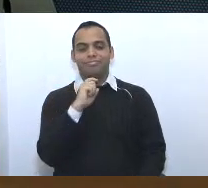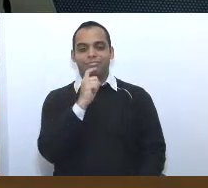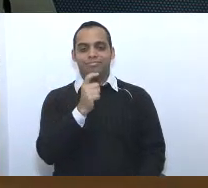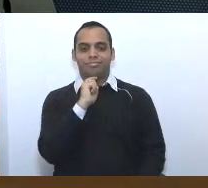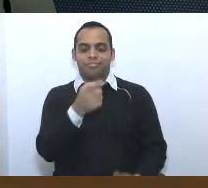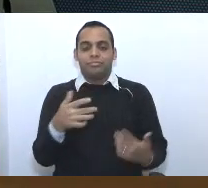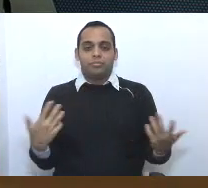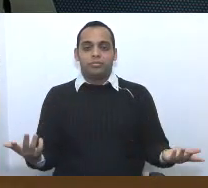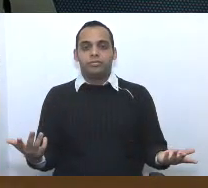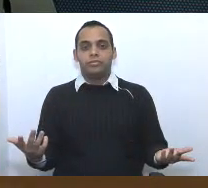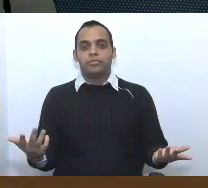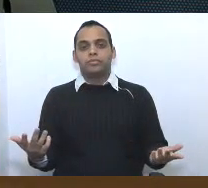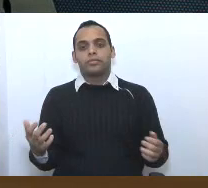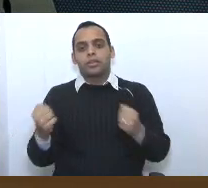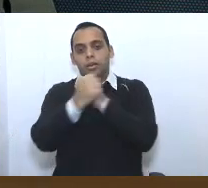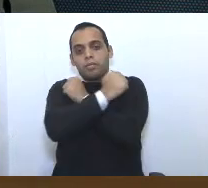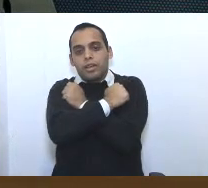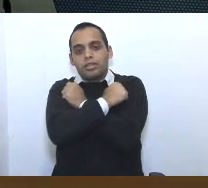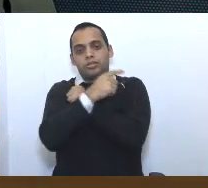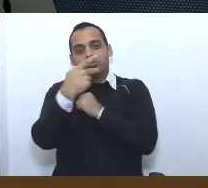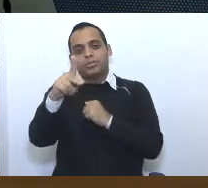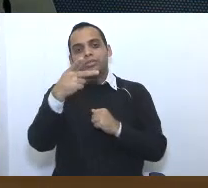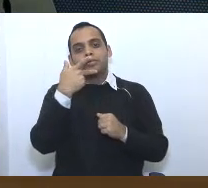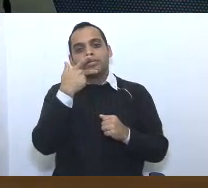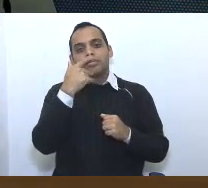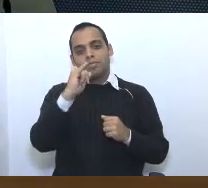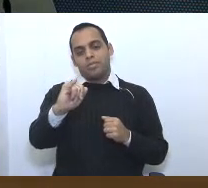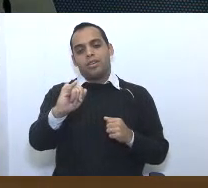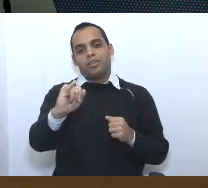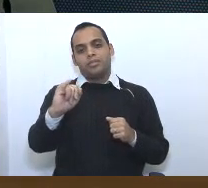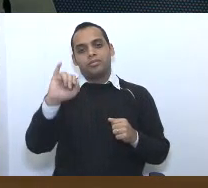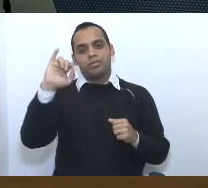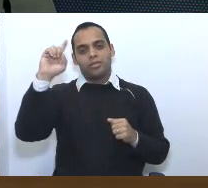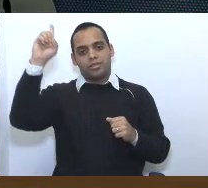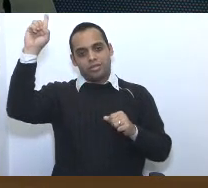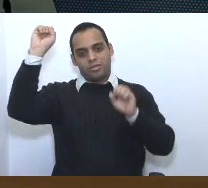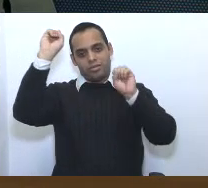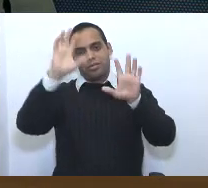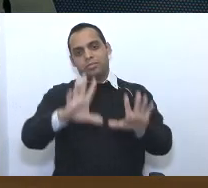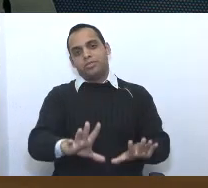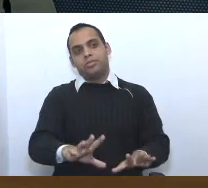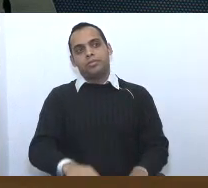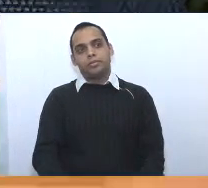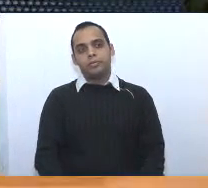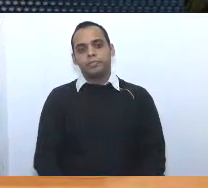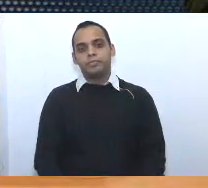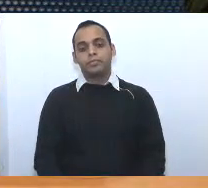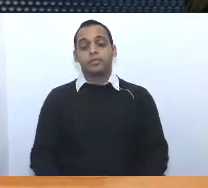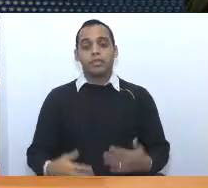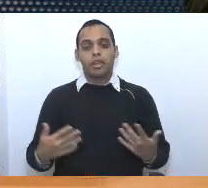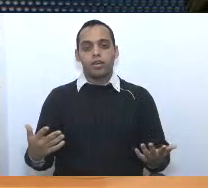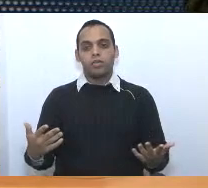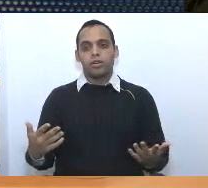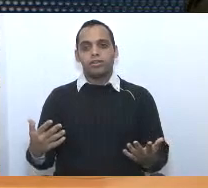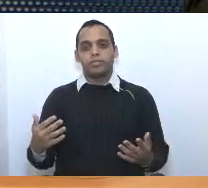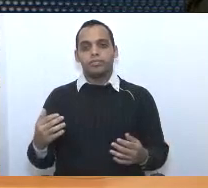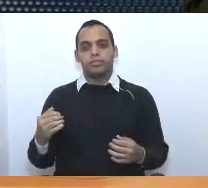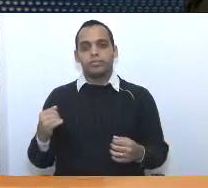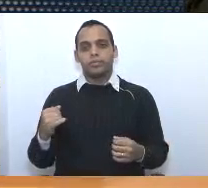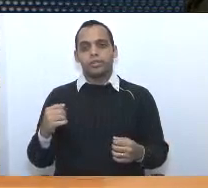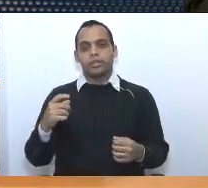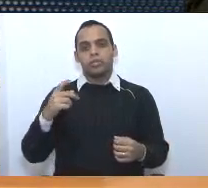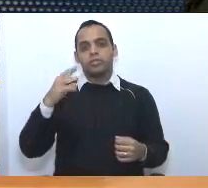jovialidade e mandar um abraço para o seu pai. Fala que eu mandei um grande abraço a ele, que Deus abençoe. Com relação ao impacto do